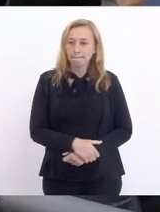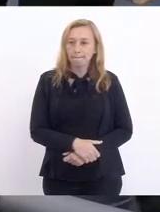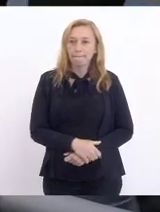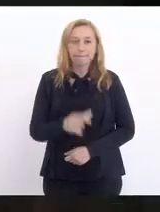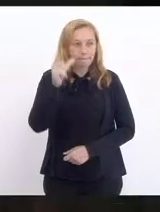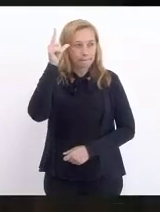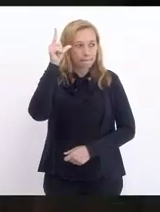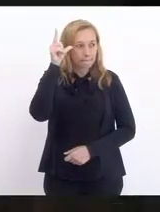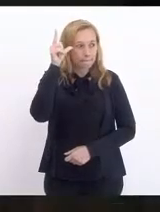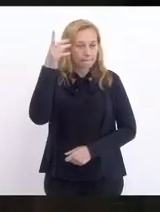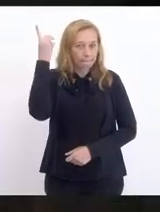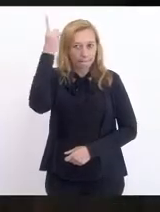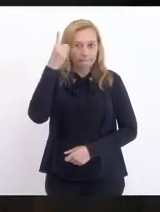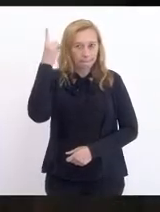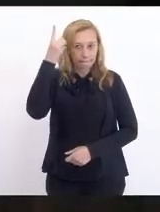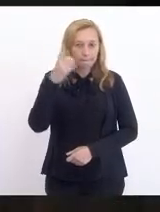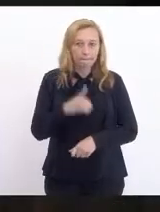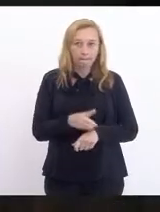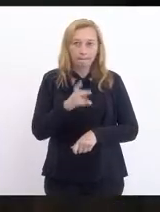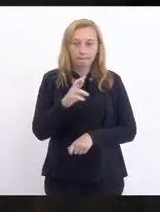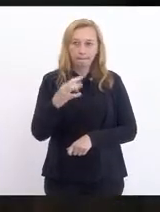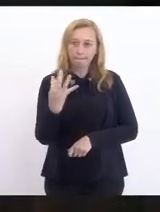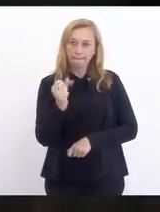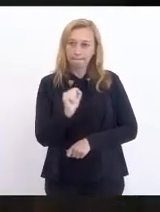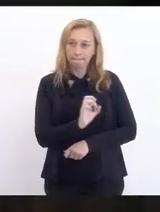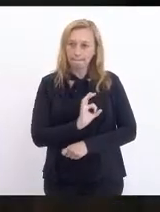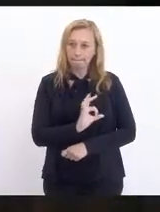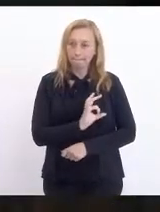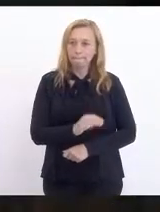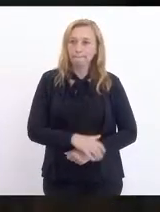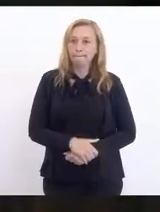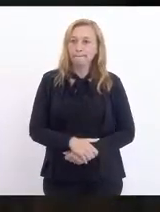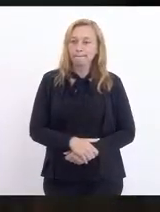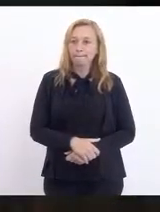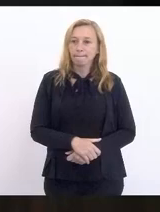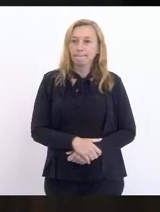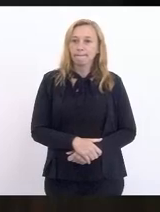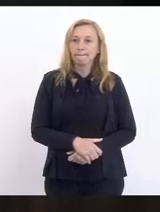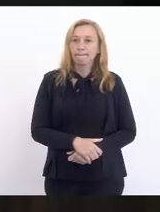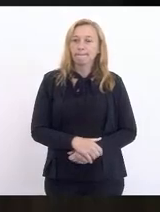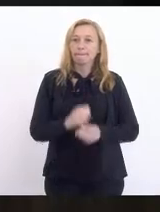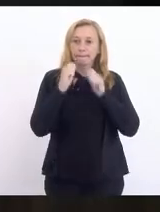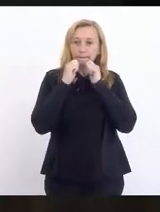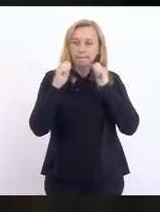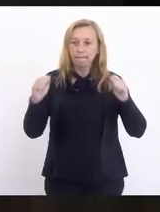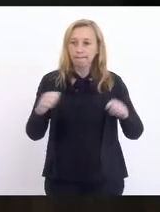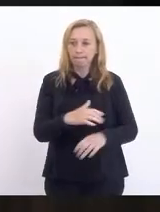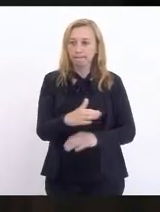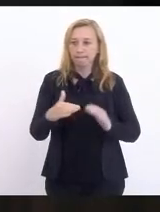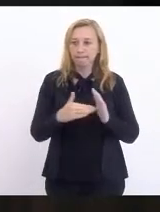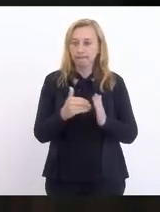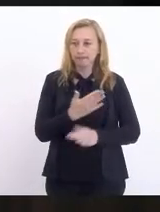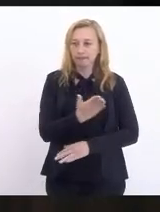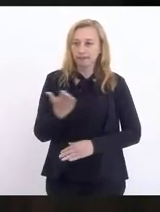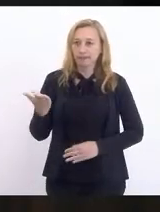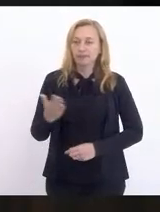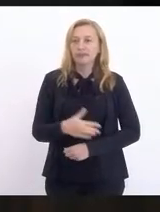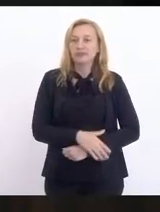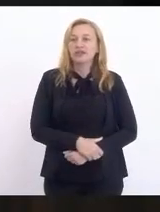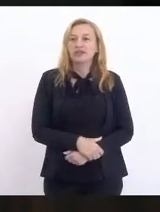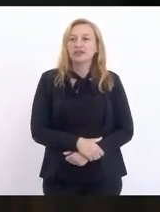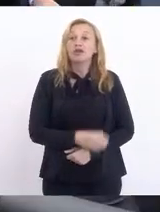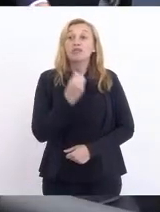a deputada Lucinha Doutora Marta Rocha os sensores e assessores Oi